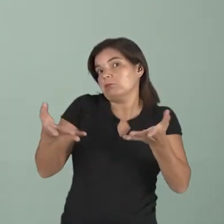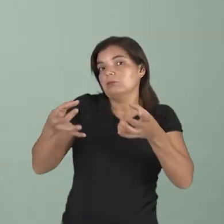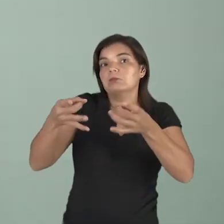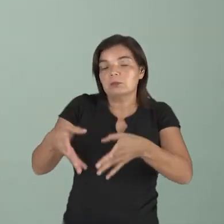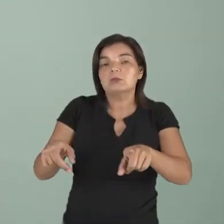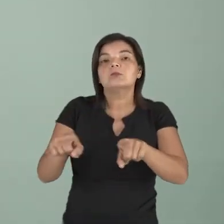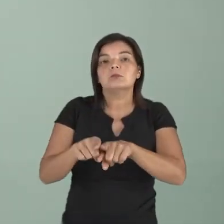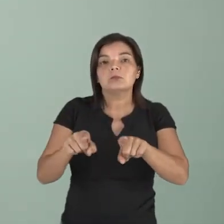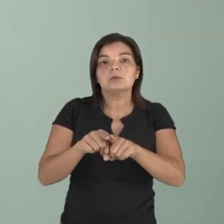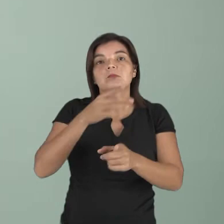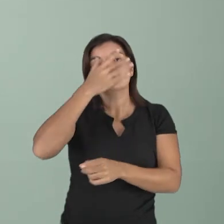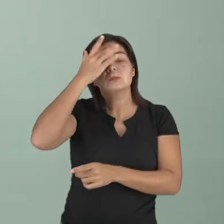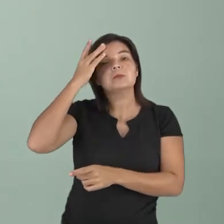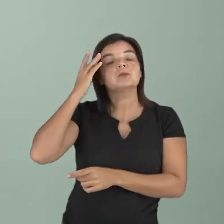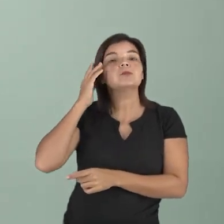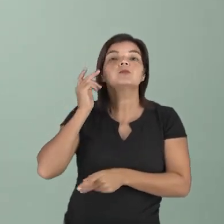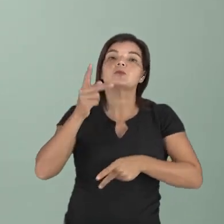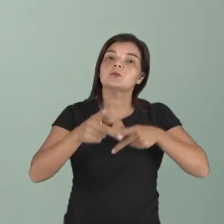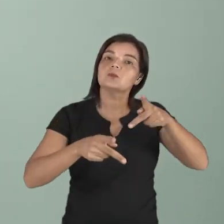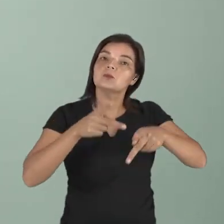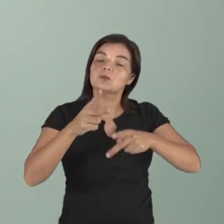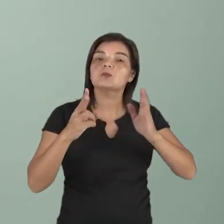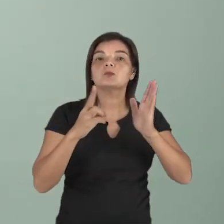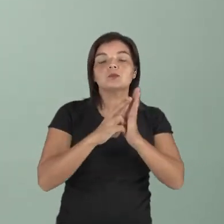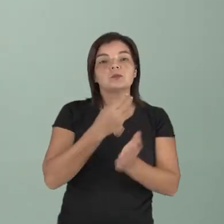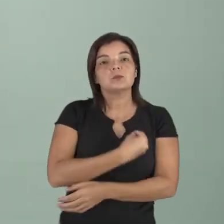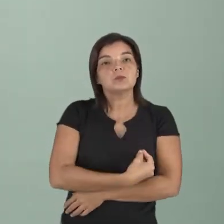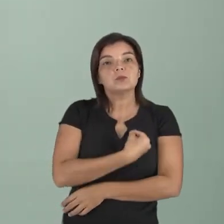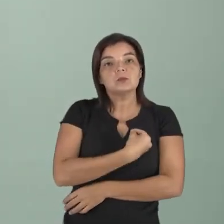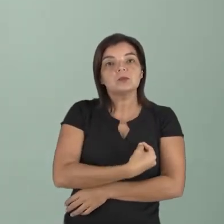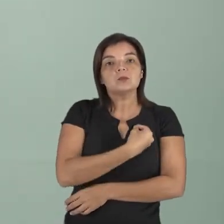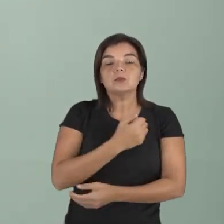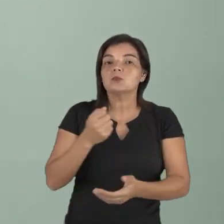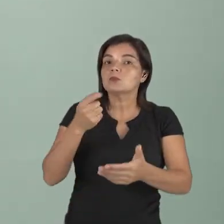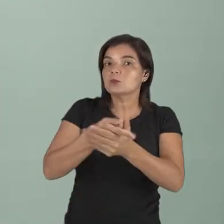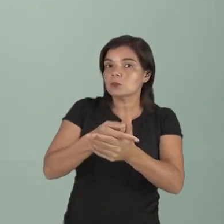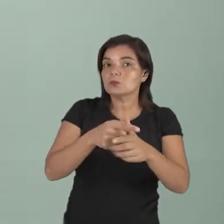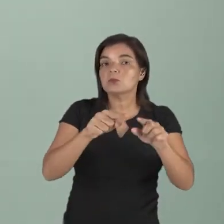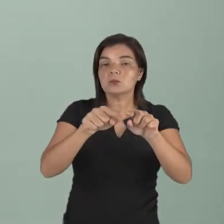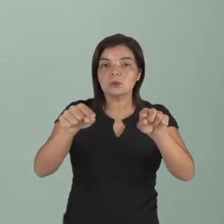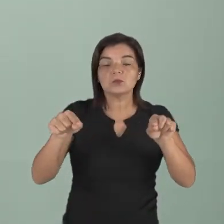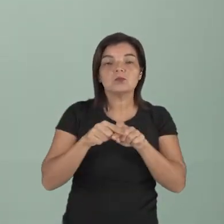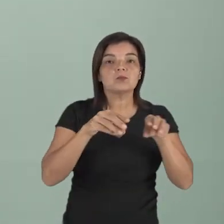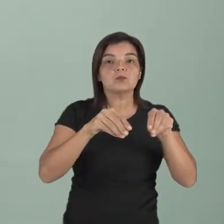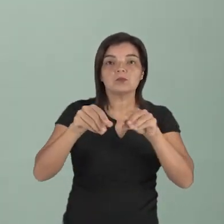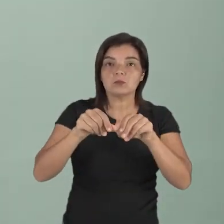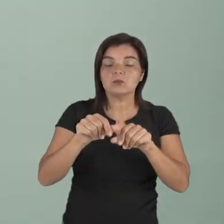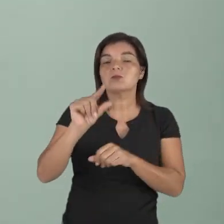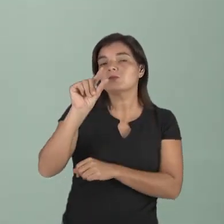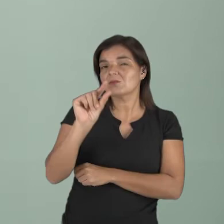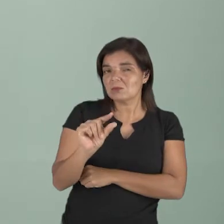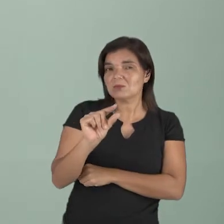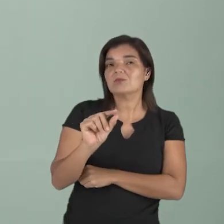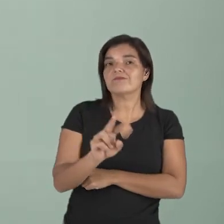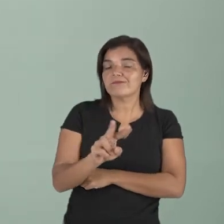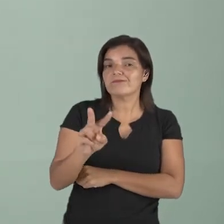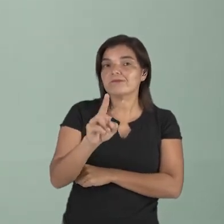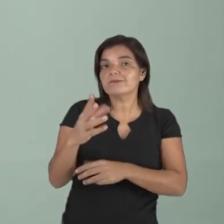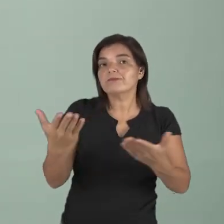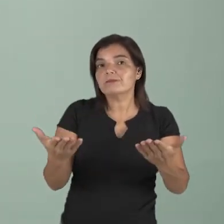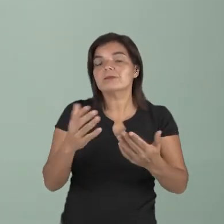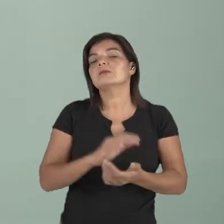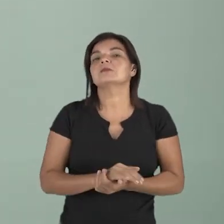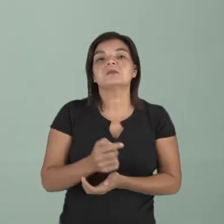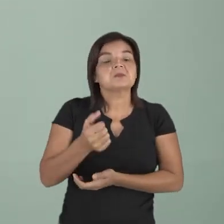abandonadas, e onde esses seringueiros e até a população indígena vivia, e aí compram essas terras por uma mixaria de dinheiro, e às